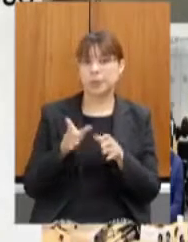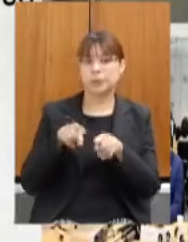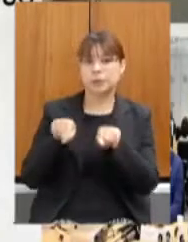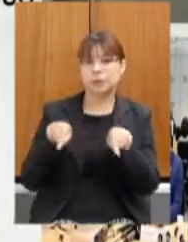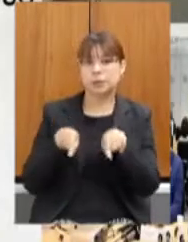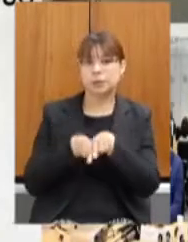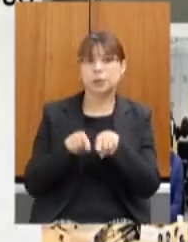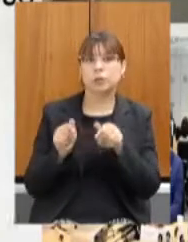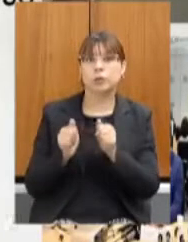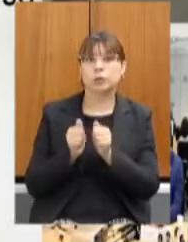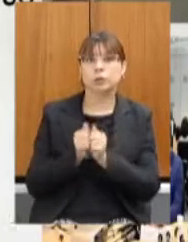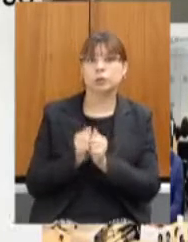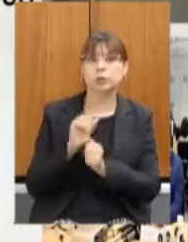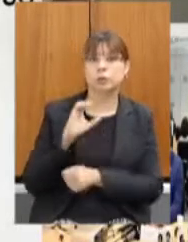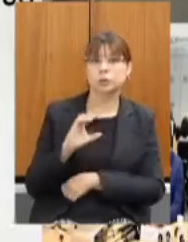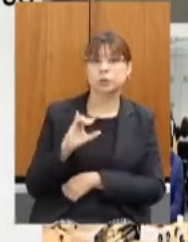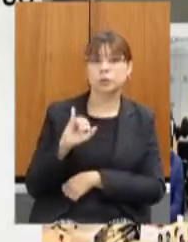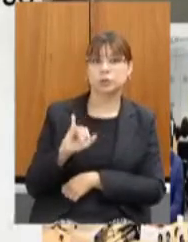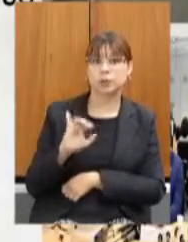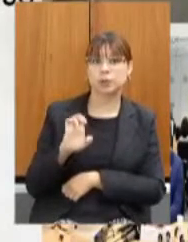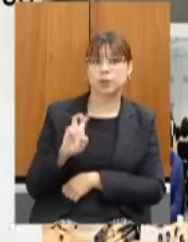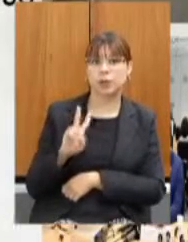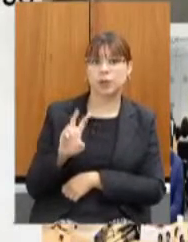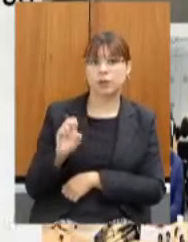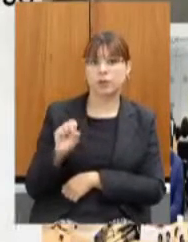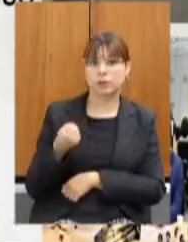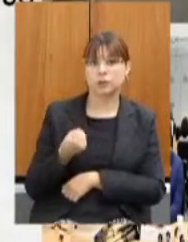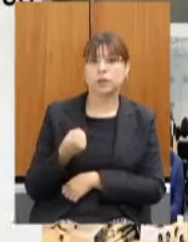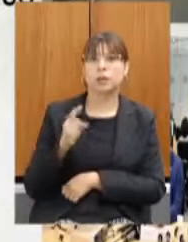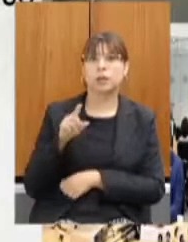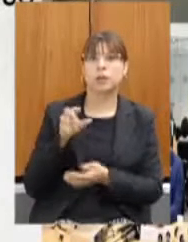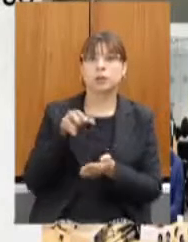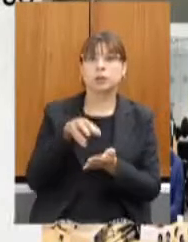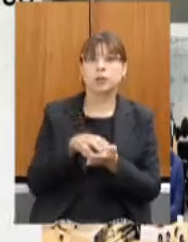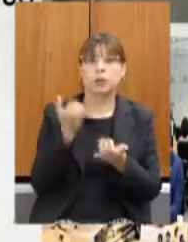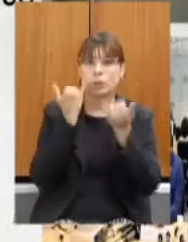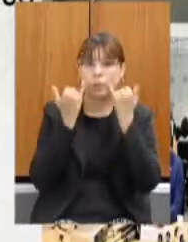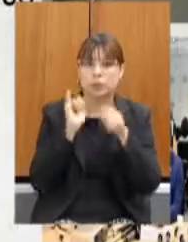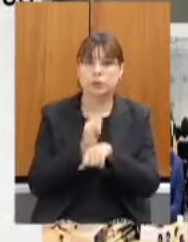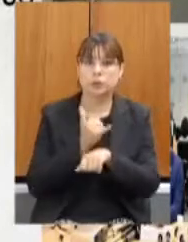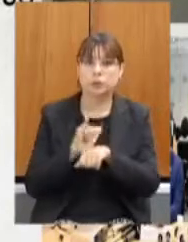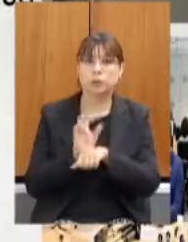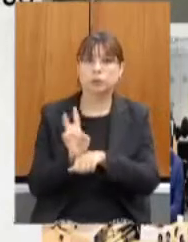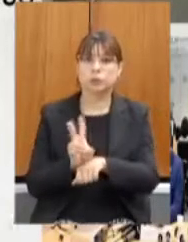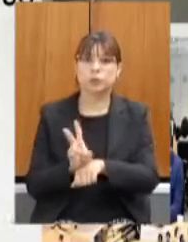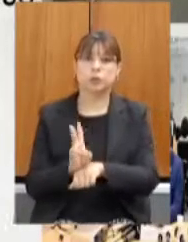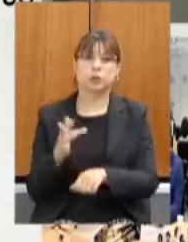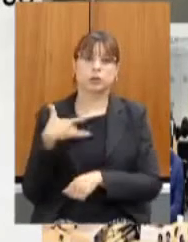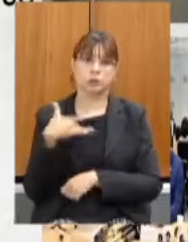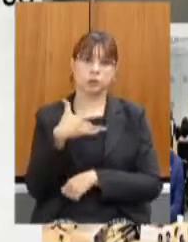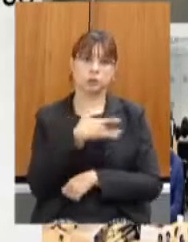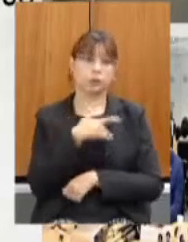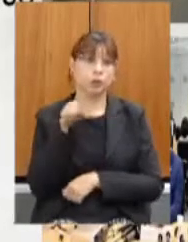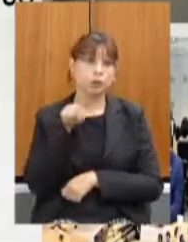ao cievs e ou seja ao centro de informação estratégica e Vigilância em saúde o Sesi o nosso sentinelas principal tudo que